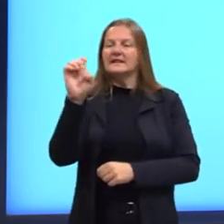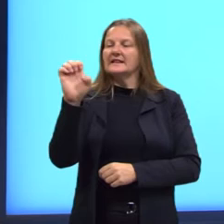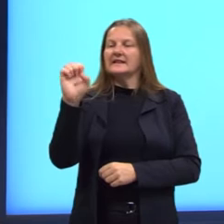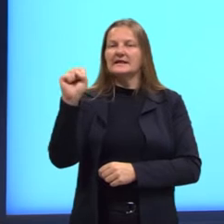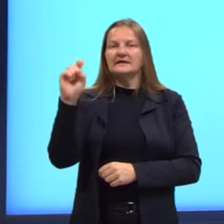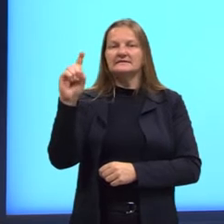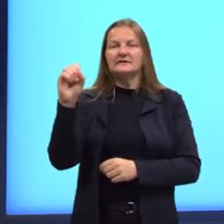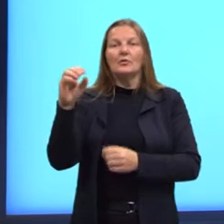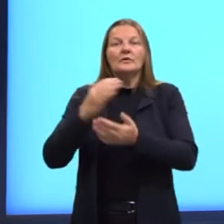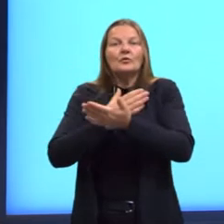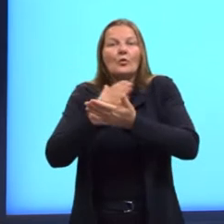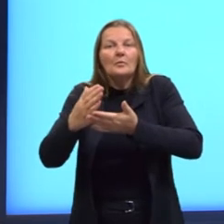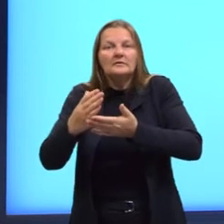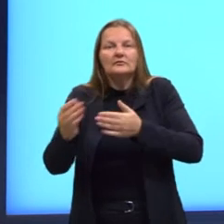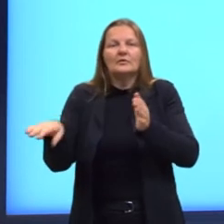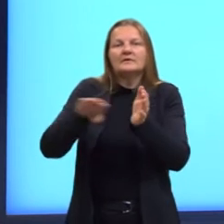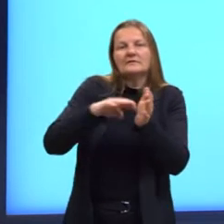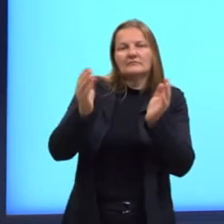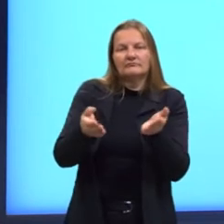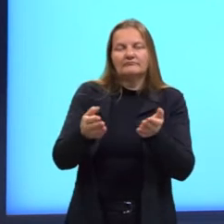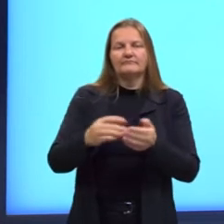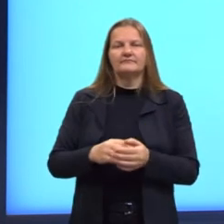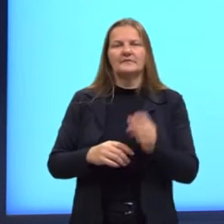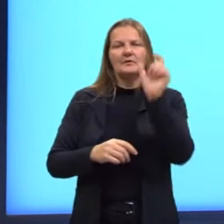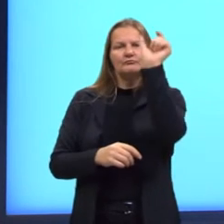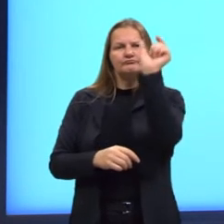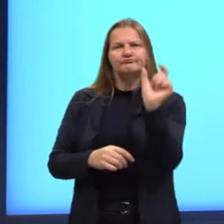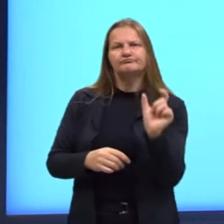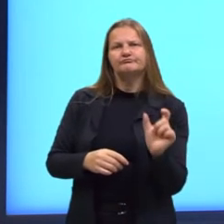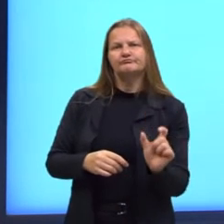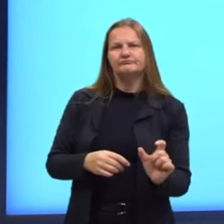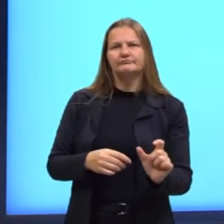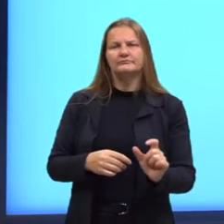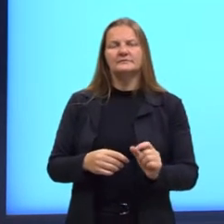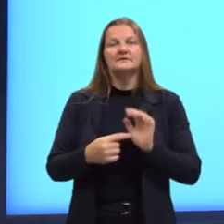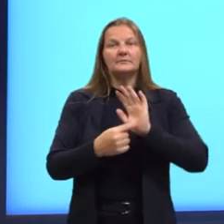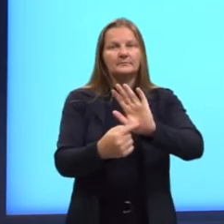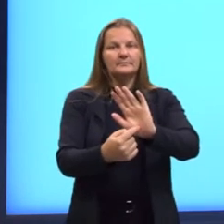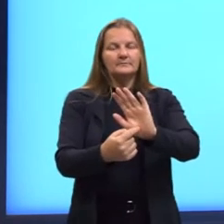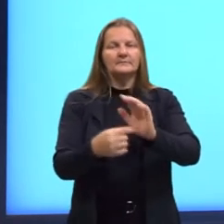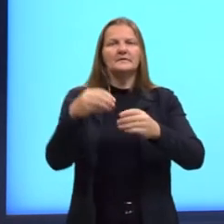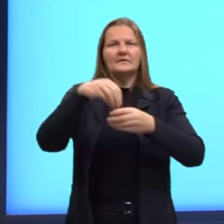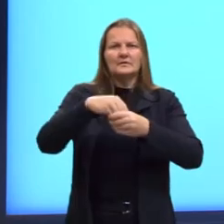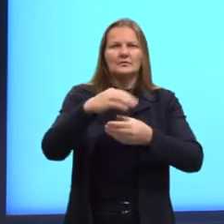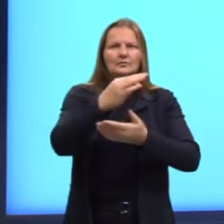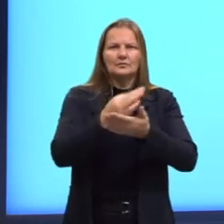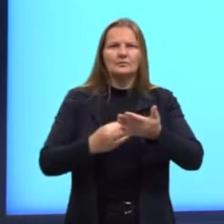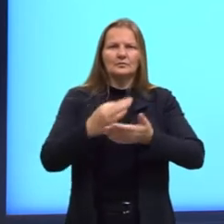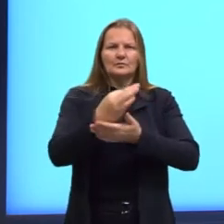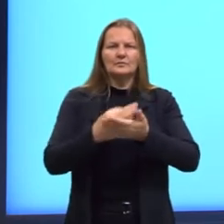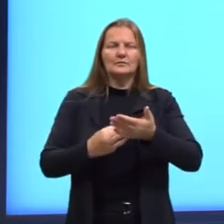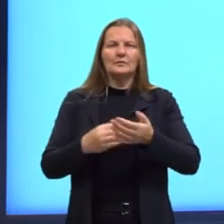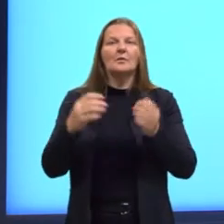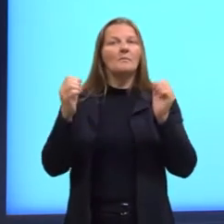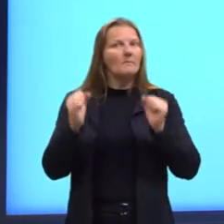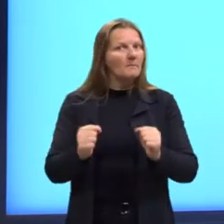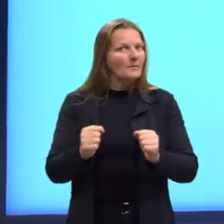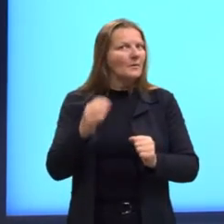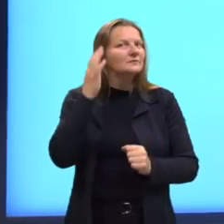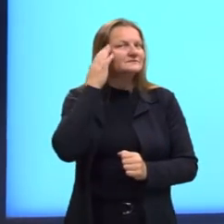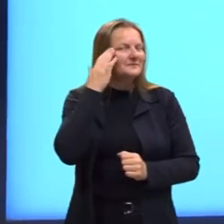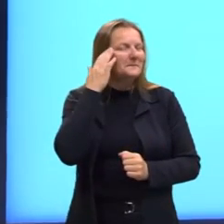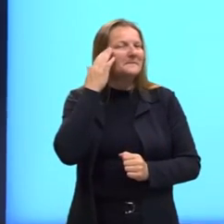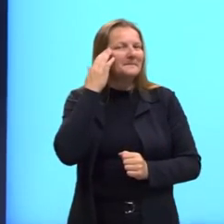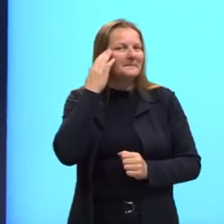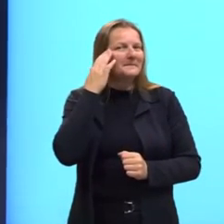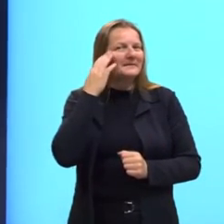é o meu desde essas expressões aqui se Abas aparecem dentro de um texto pode ter certeza